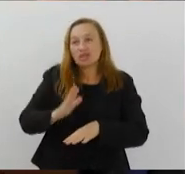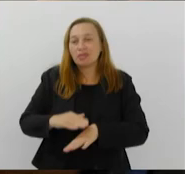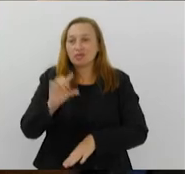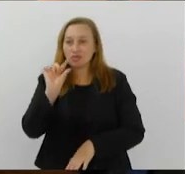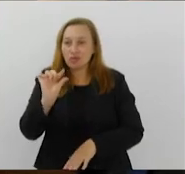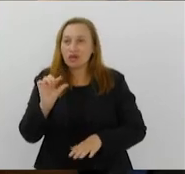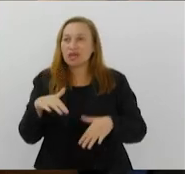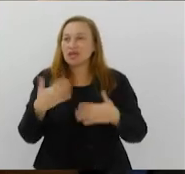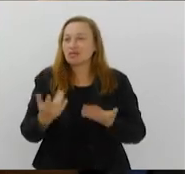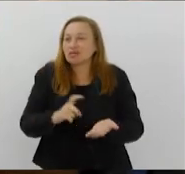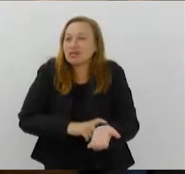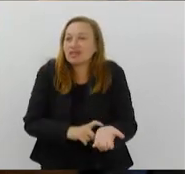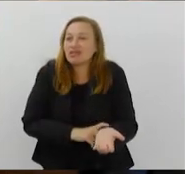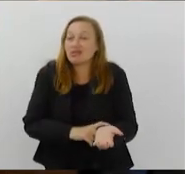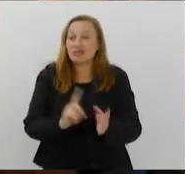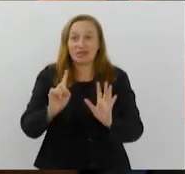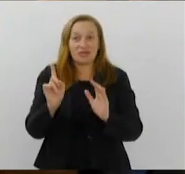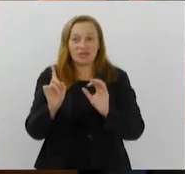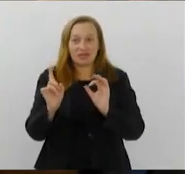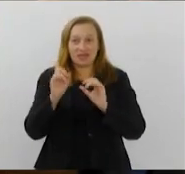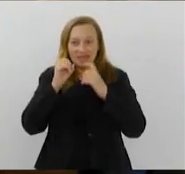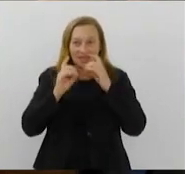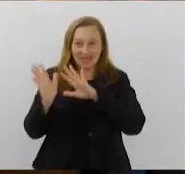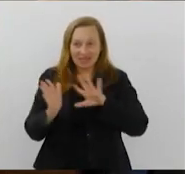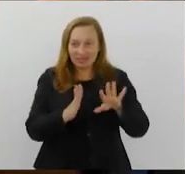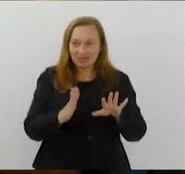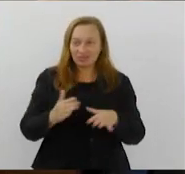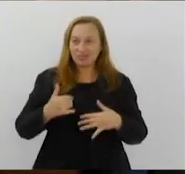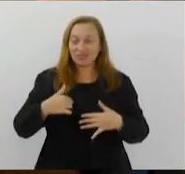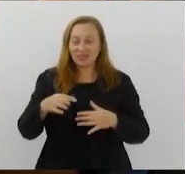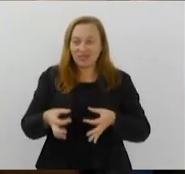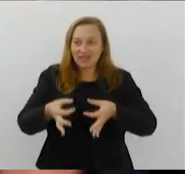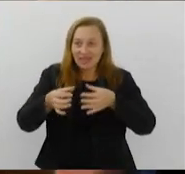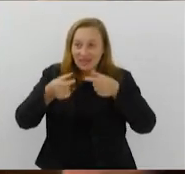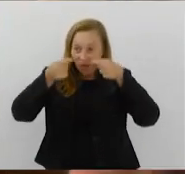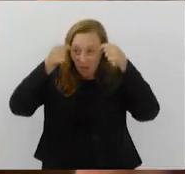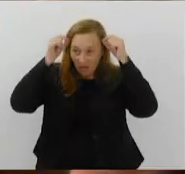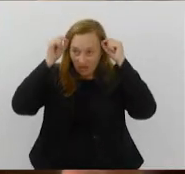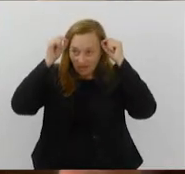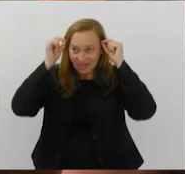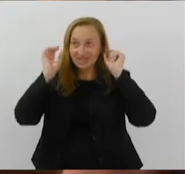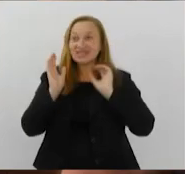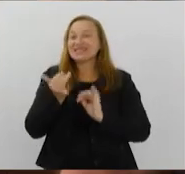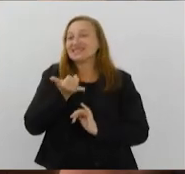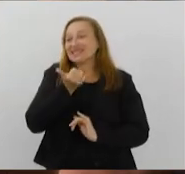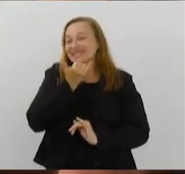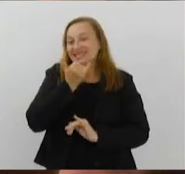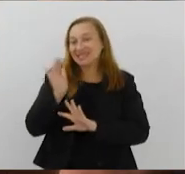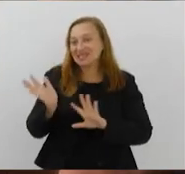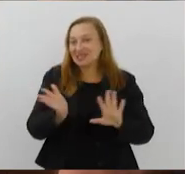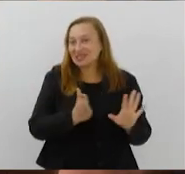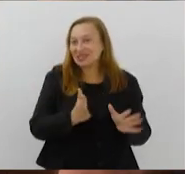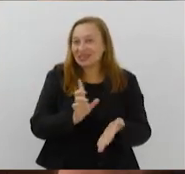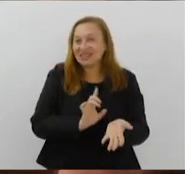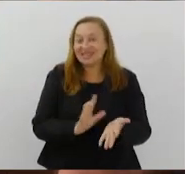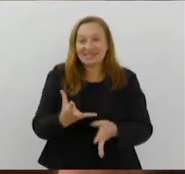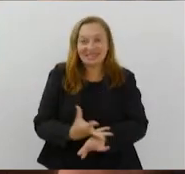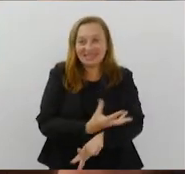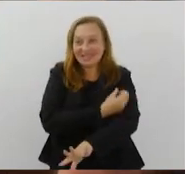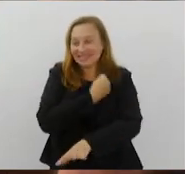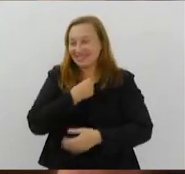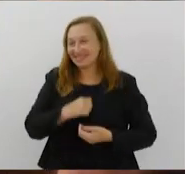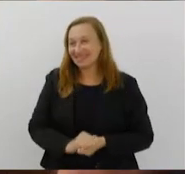Então, eu estou muito nervosa, mas não repare. Olha só, eu vou ler aqui, colocar meu óculos. Perdão, o momento é muito